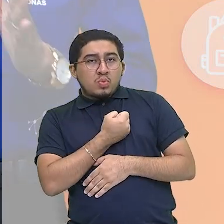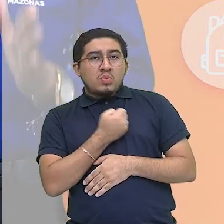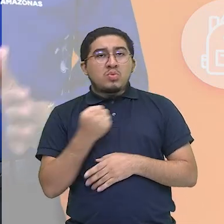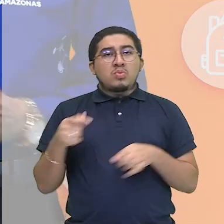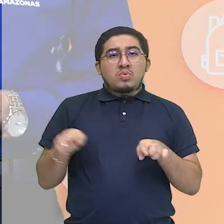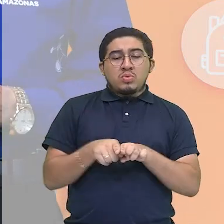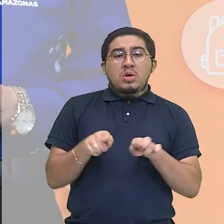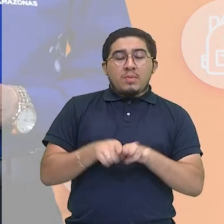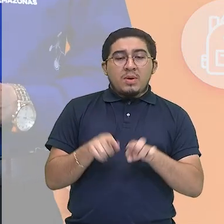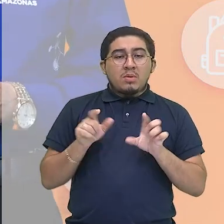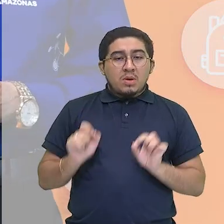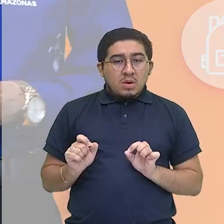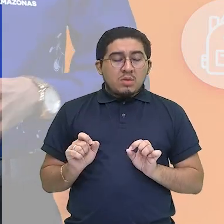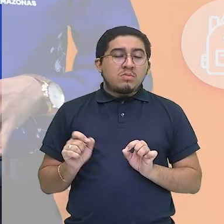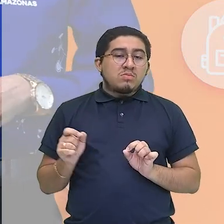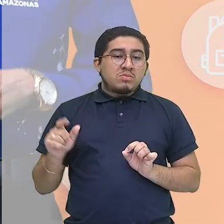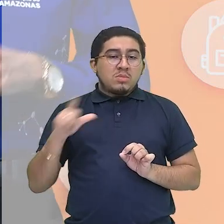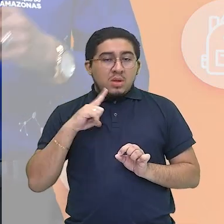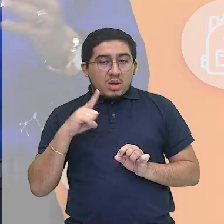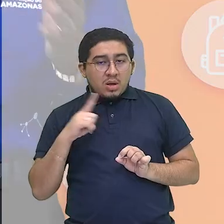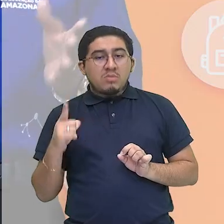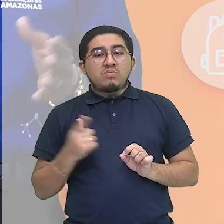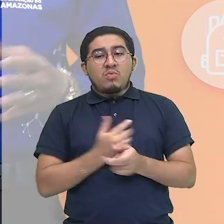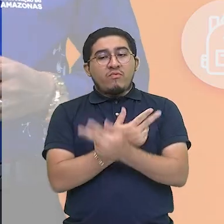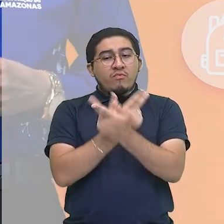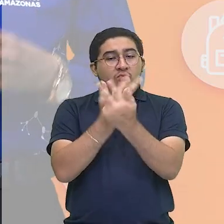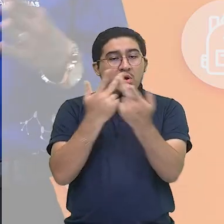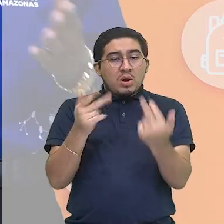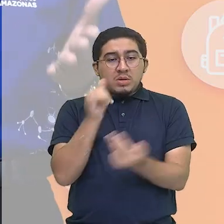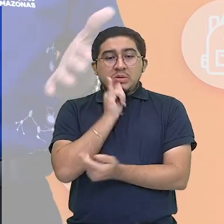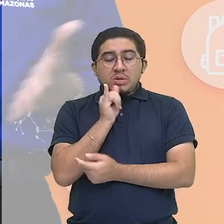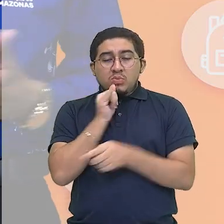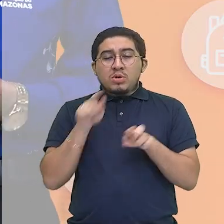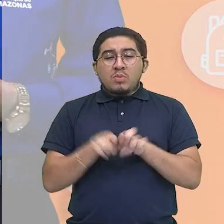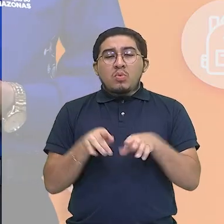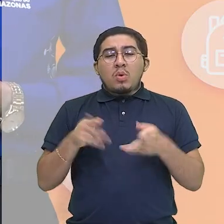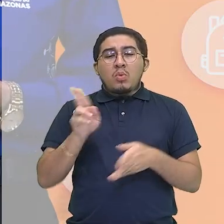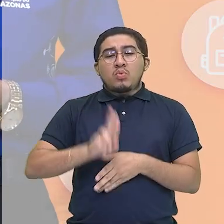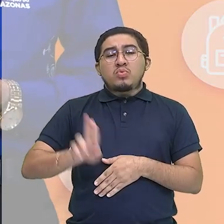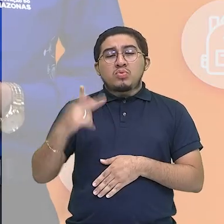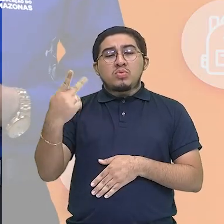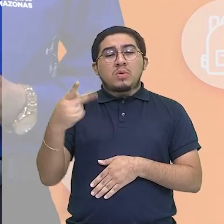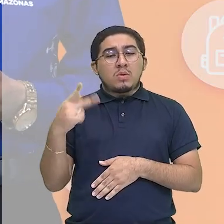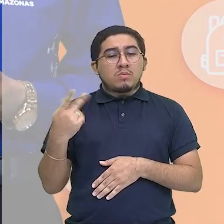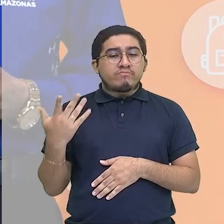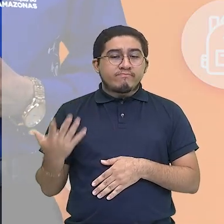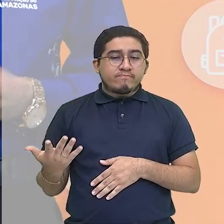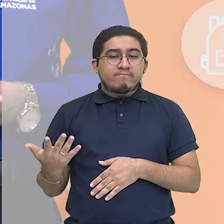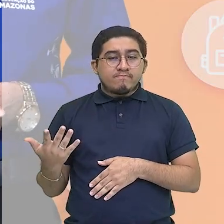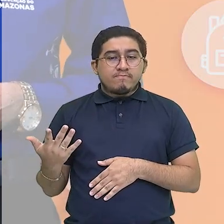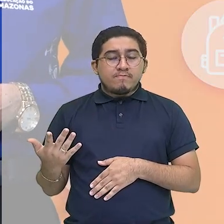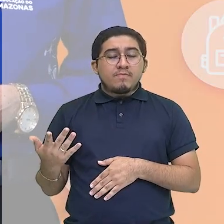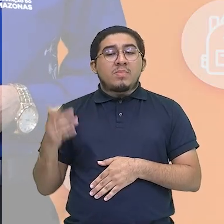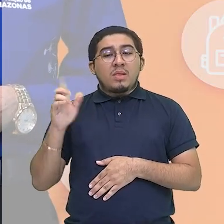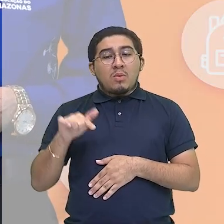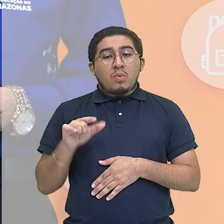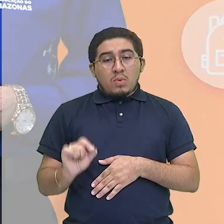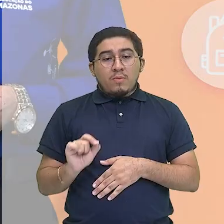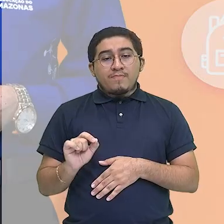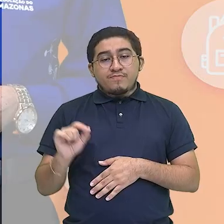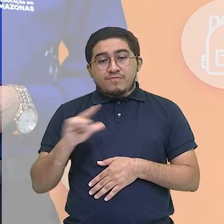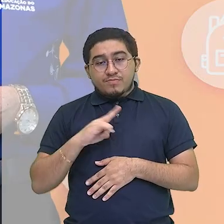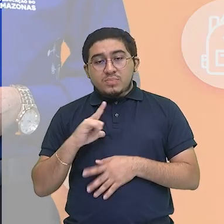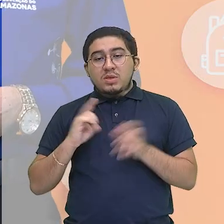tenho descrições, eu tenho aí vários exemplos, e para que isso serviria, professor? Eu vou lhe dizer,